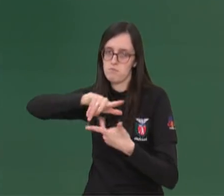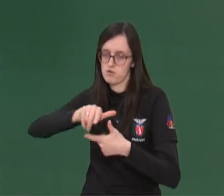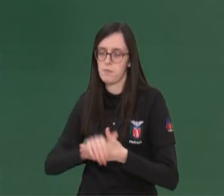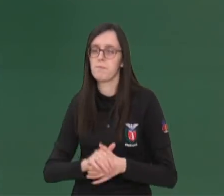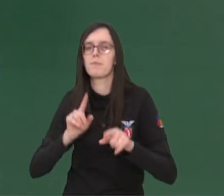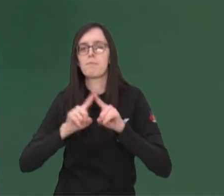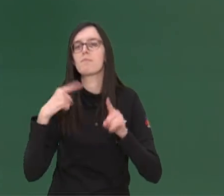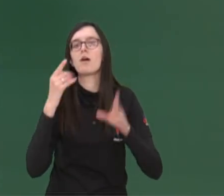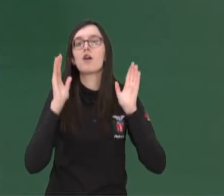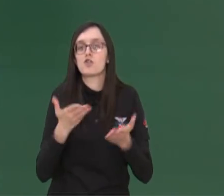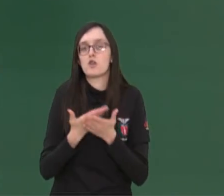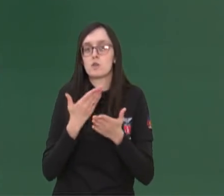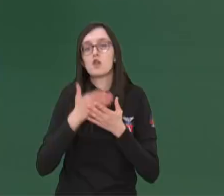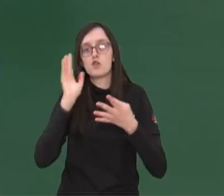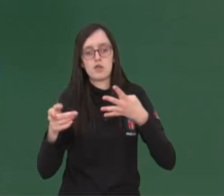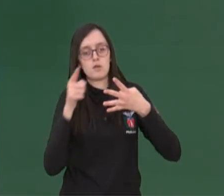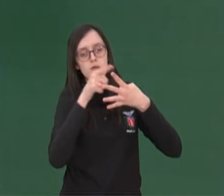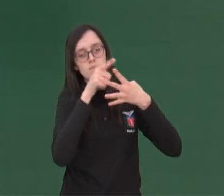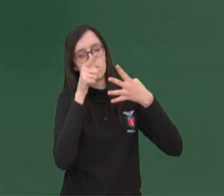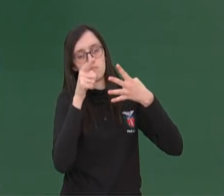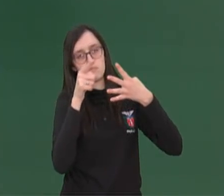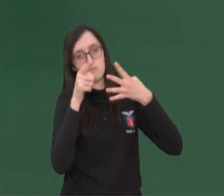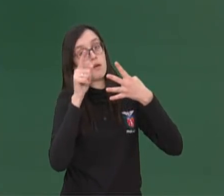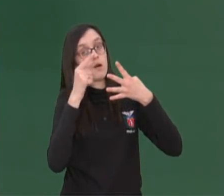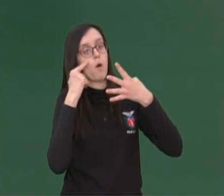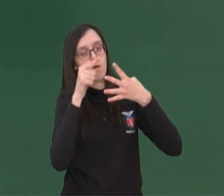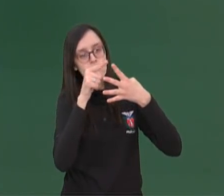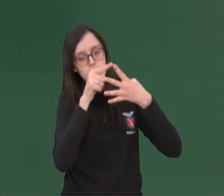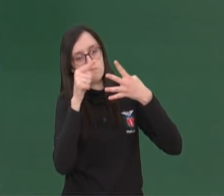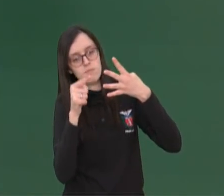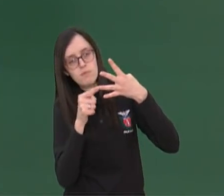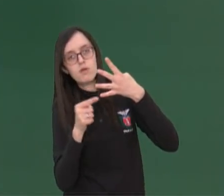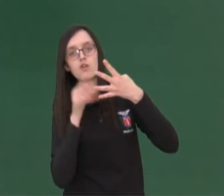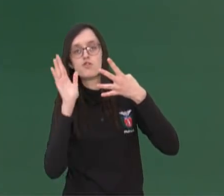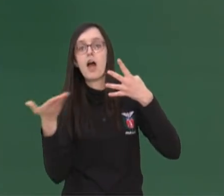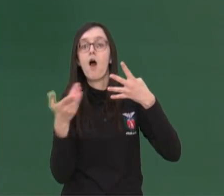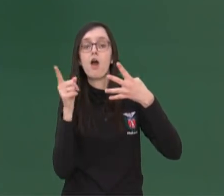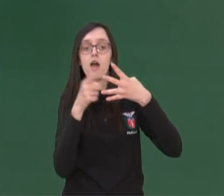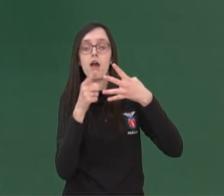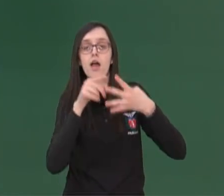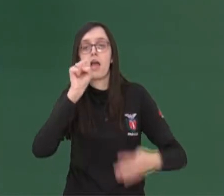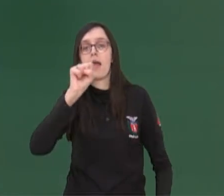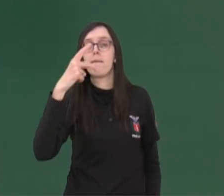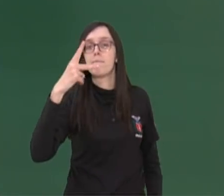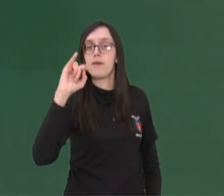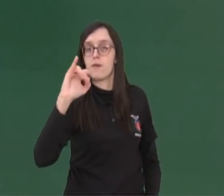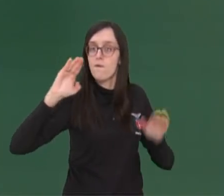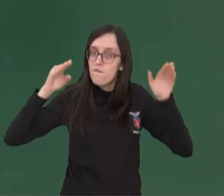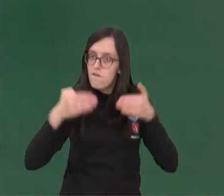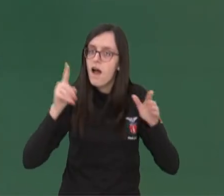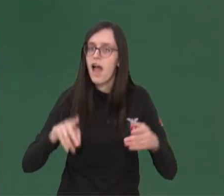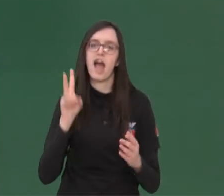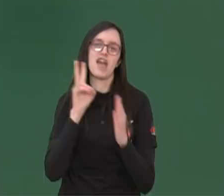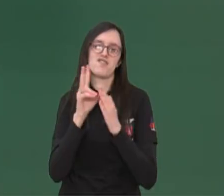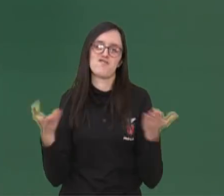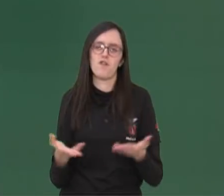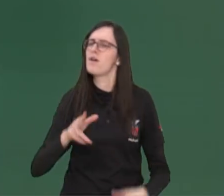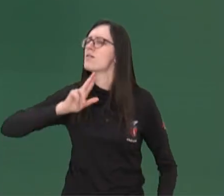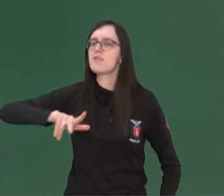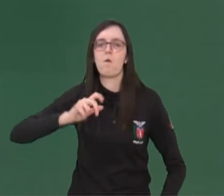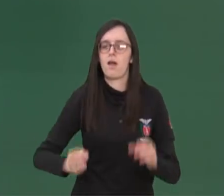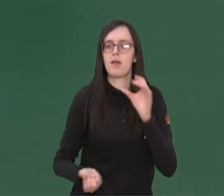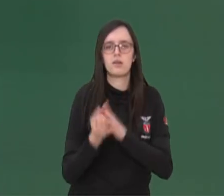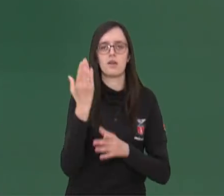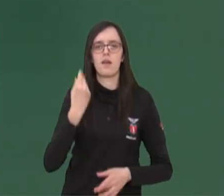sobre letra A, letra C e letra D. Hoje a aula é sobre o SPI, Serviço de Proteção aos Índios, que não